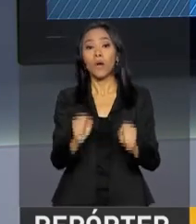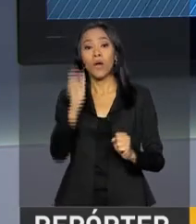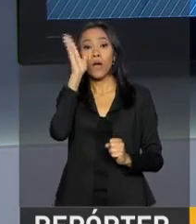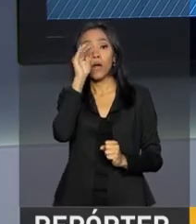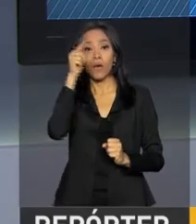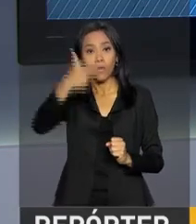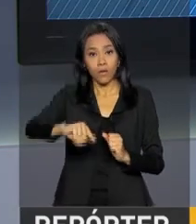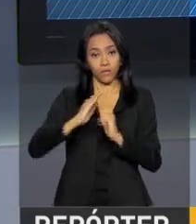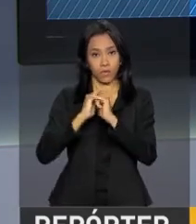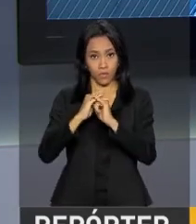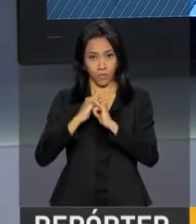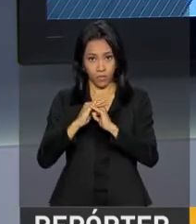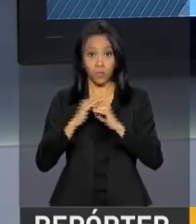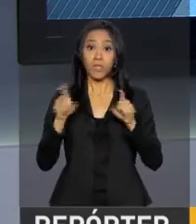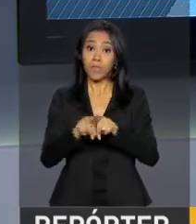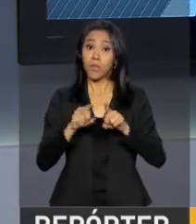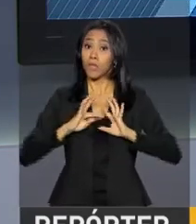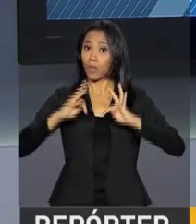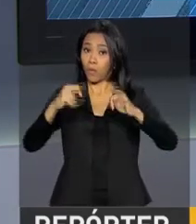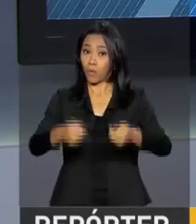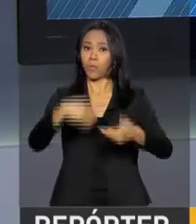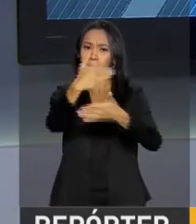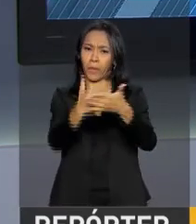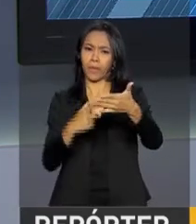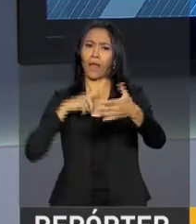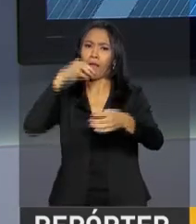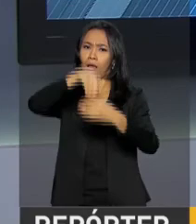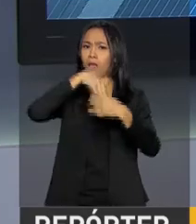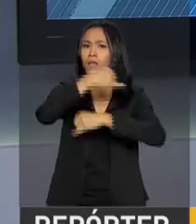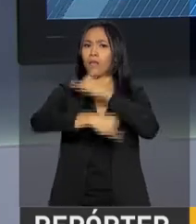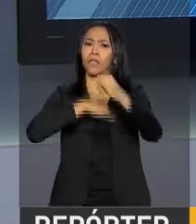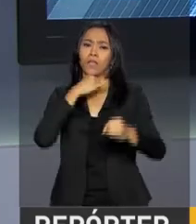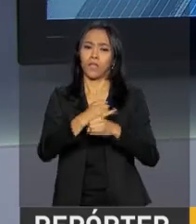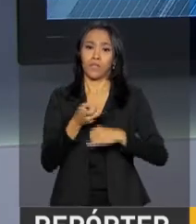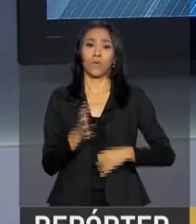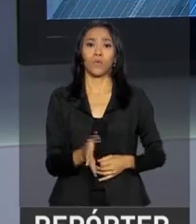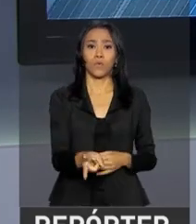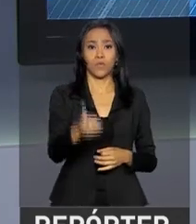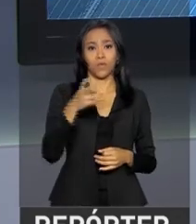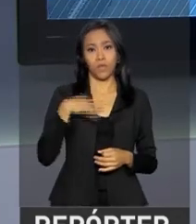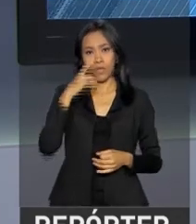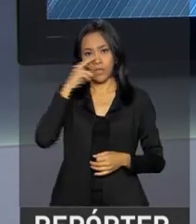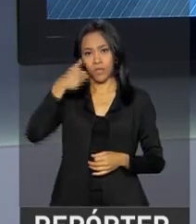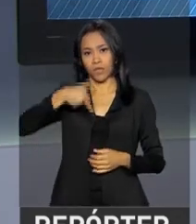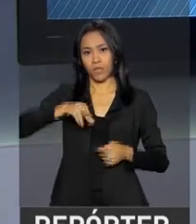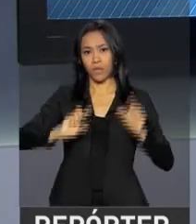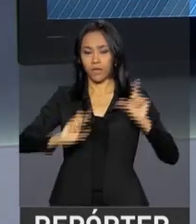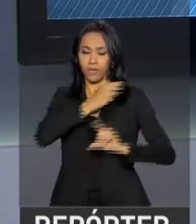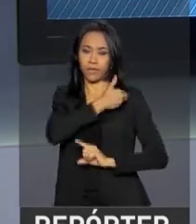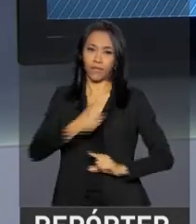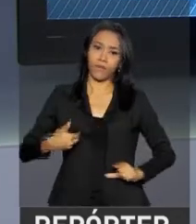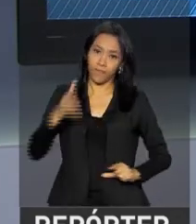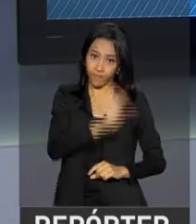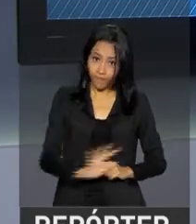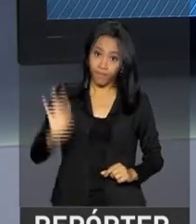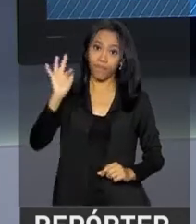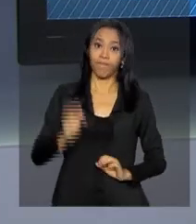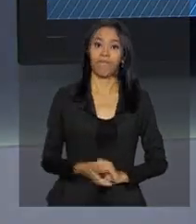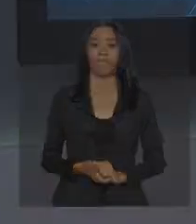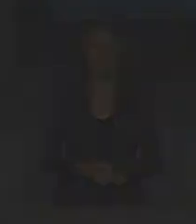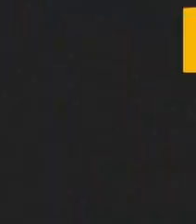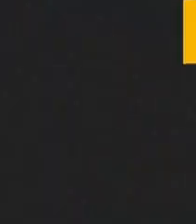youtube e toda a programação também está na página da nbr nintendo pet continue na nbr a tv do governo federal